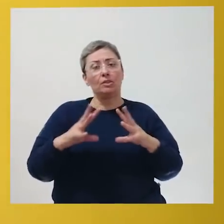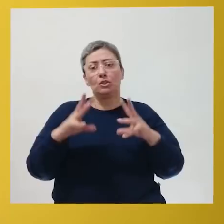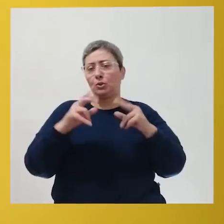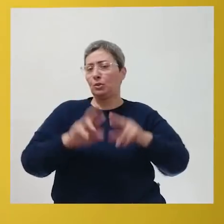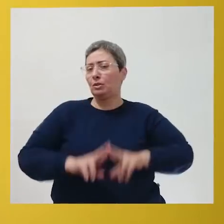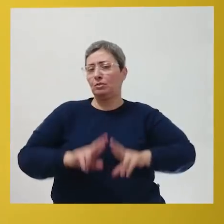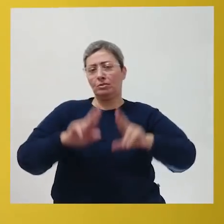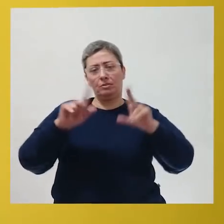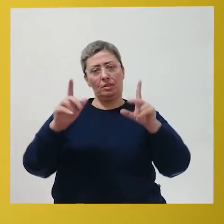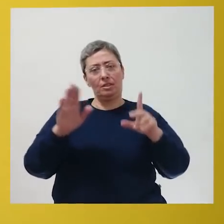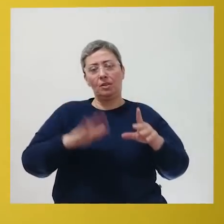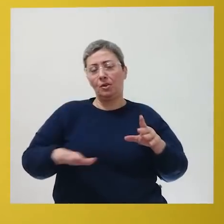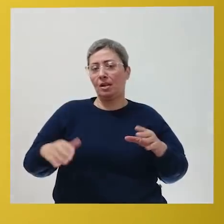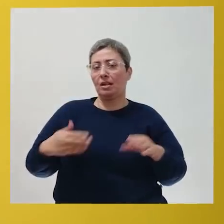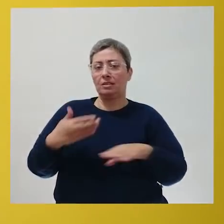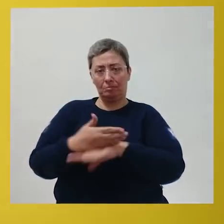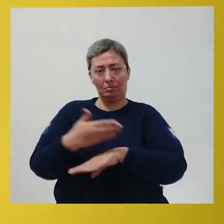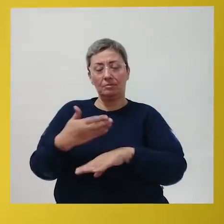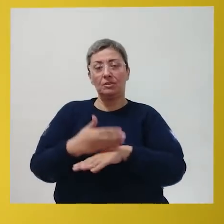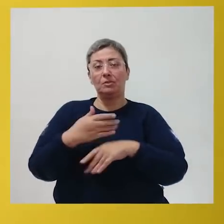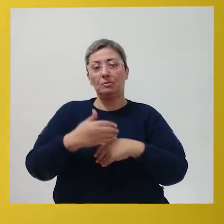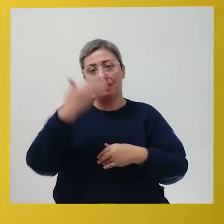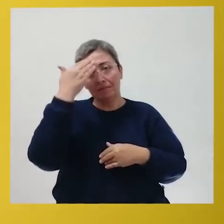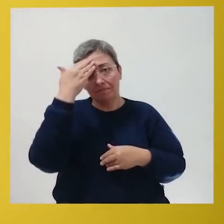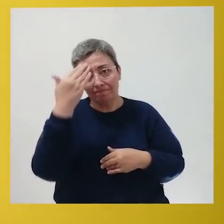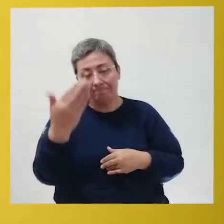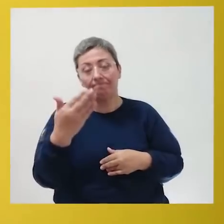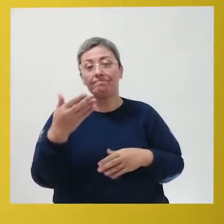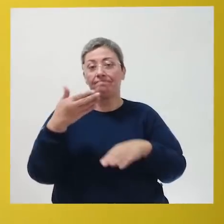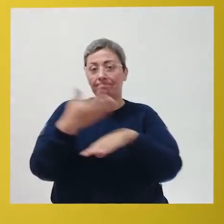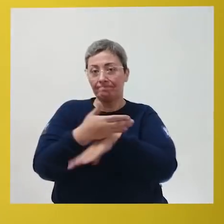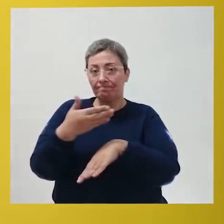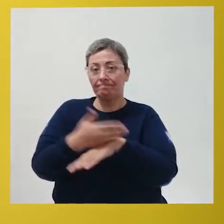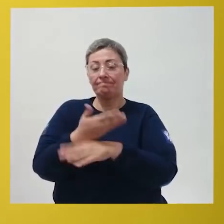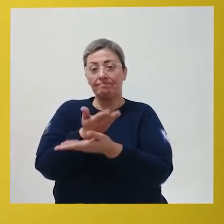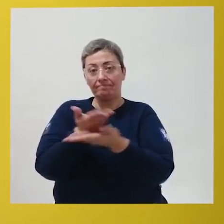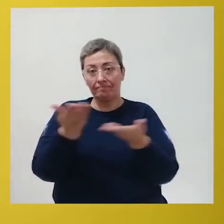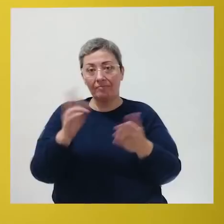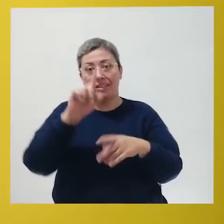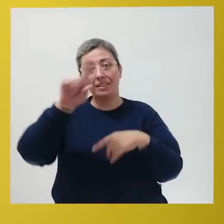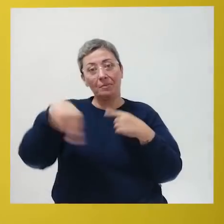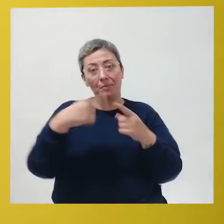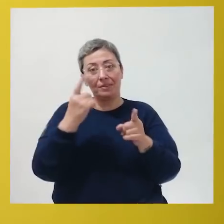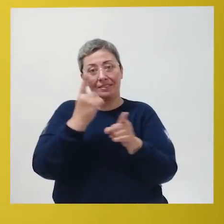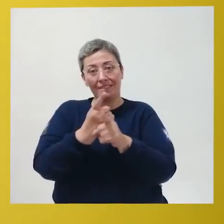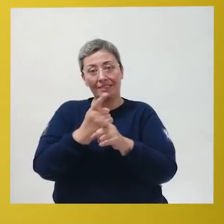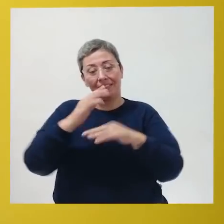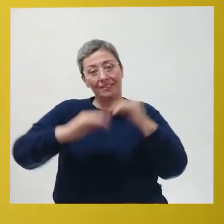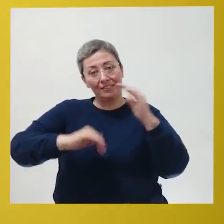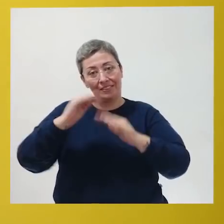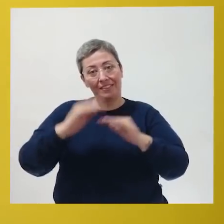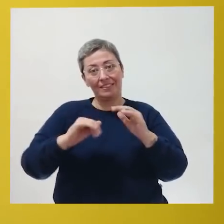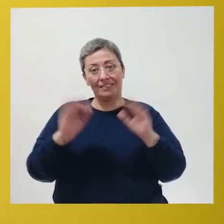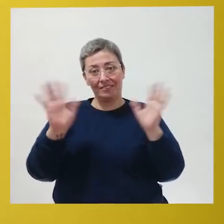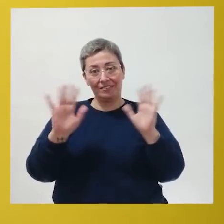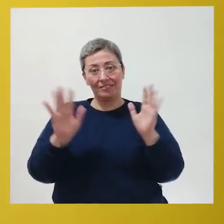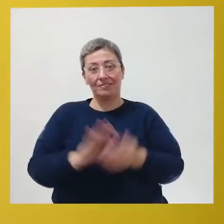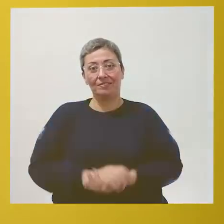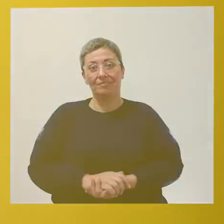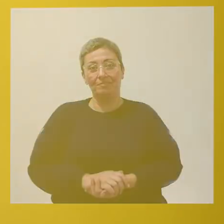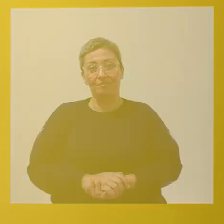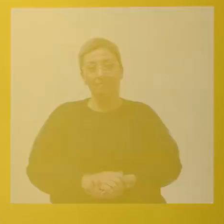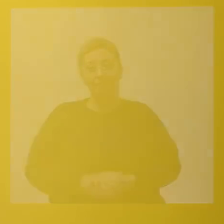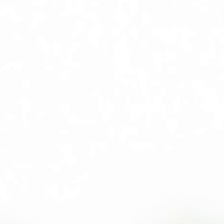faz toda a diferença quando a criança participa. Muito obrigada pela sua participação e até a nossa próxima atividade. Até